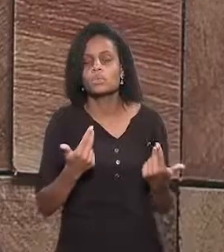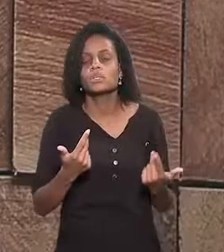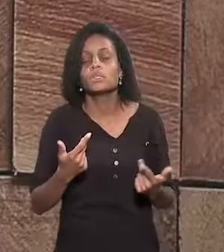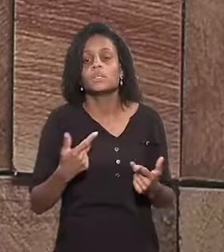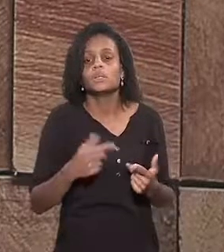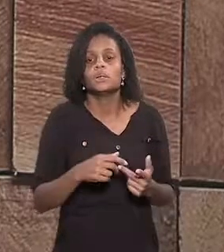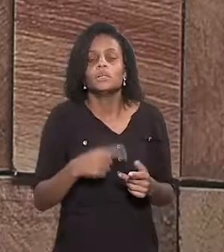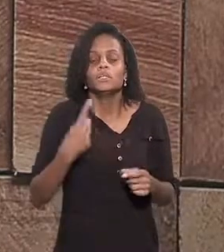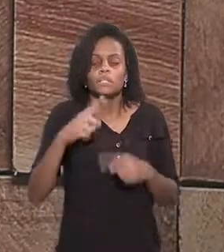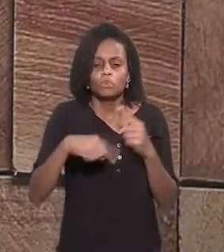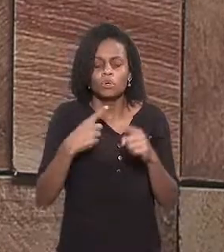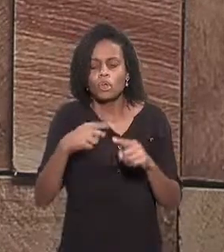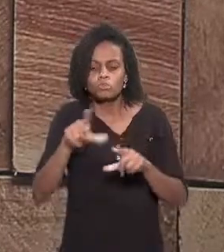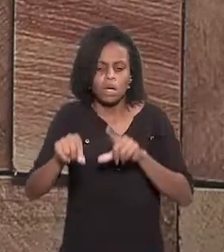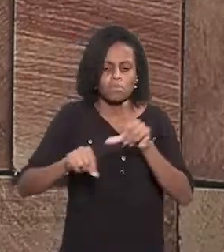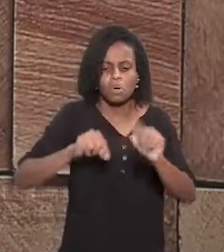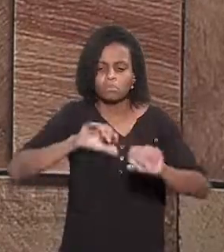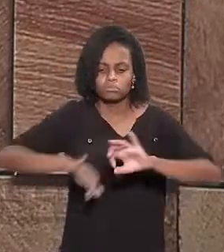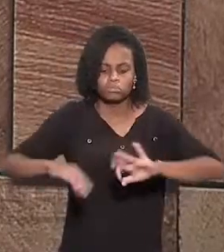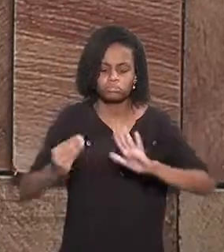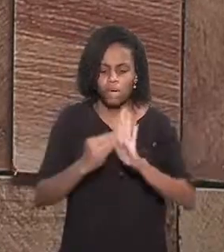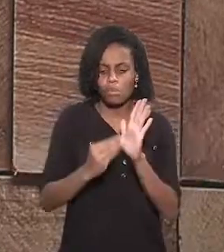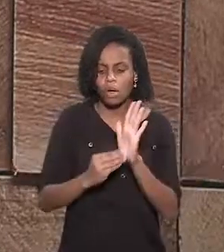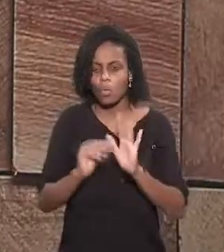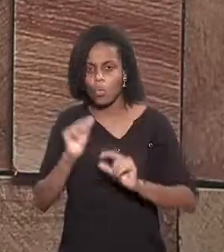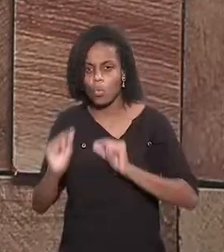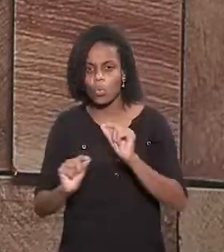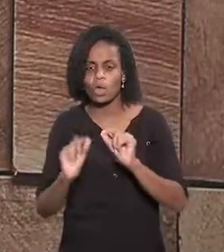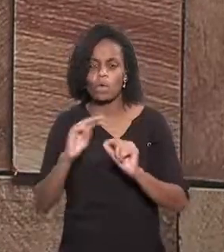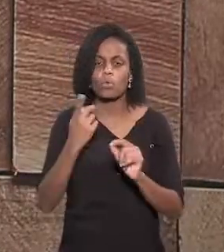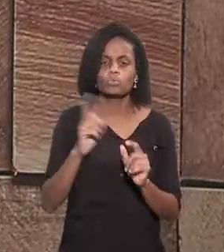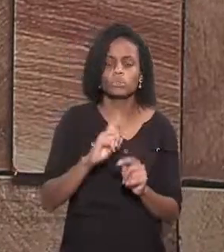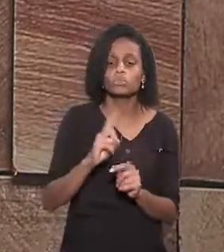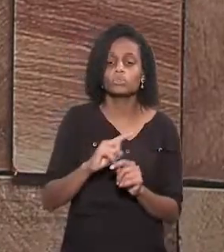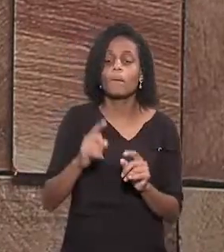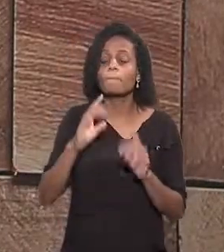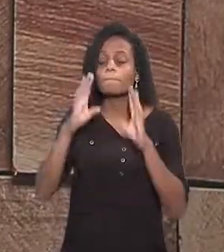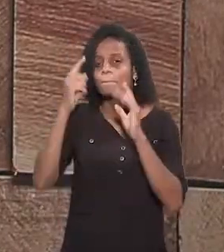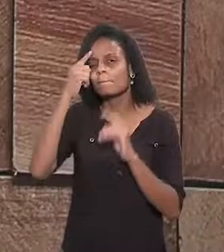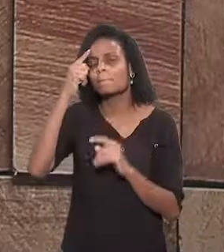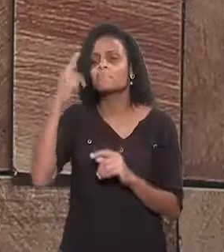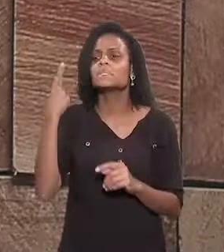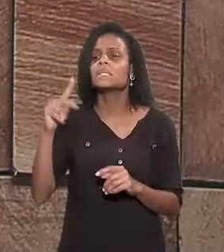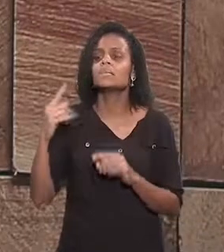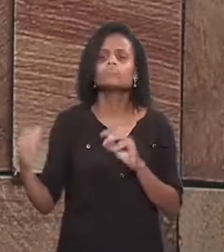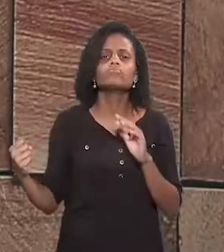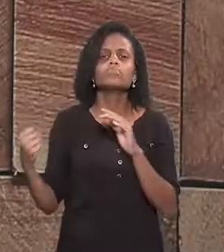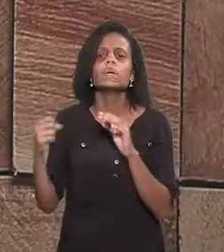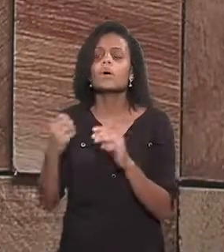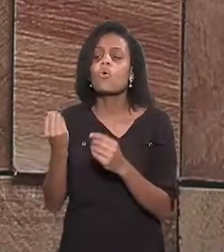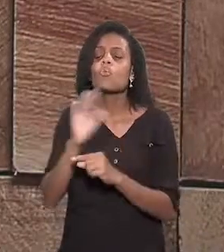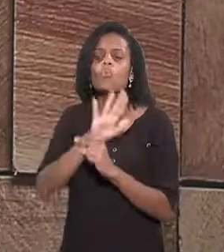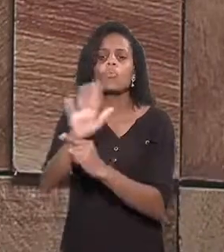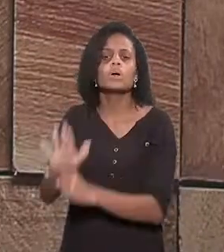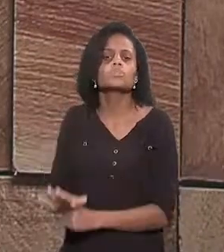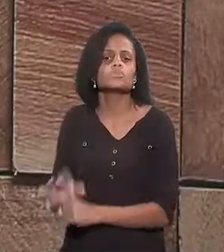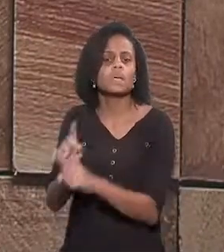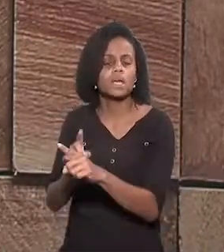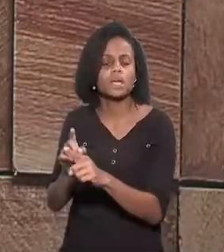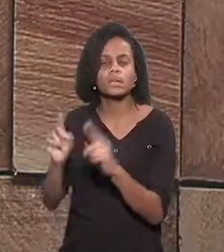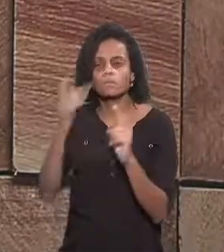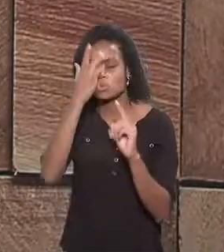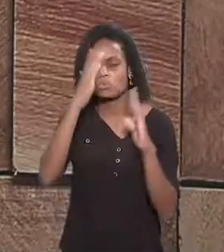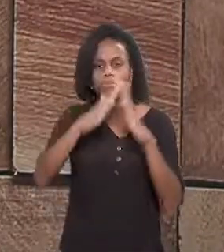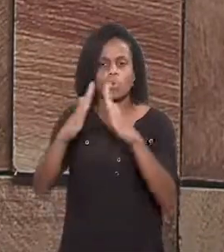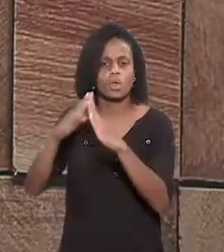filtrar o que vai ser publicado, o que não vai ser publicado, a gente sempre pensa no lado do morador. até que ponto isso vai ser benéfico para o morador